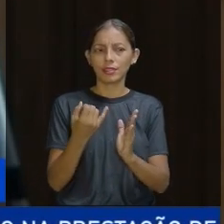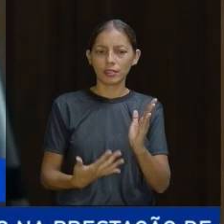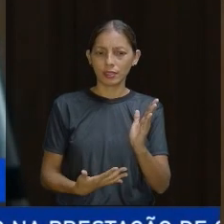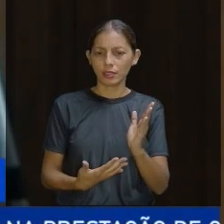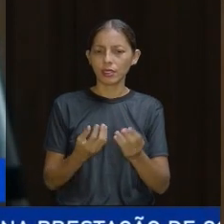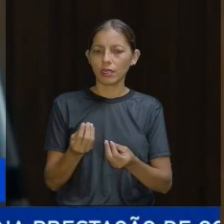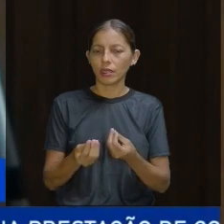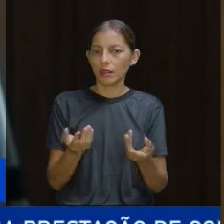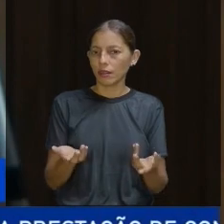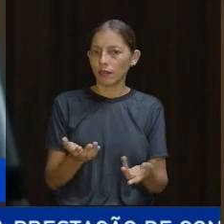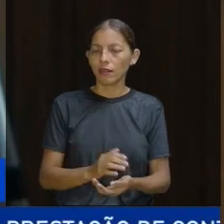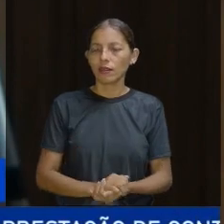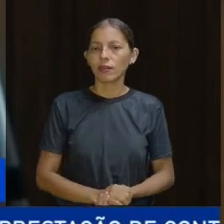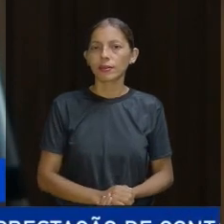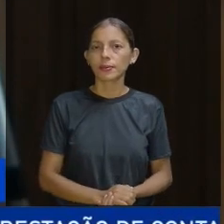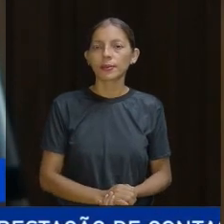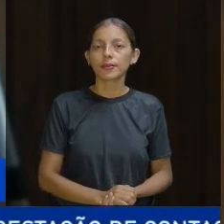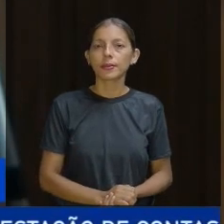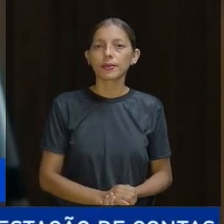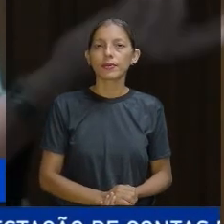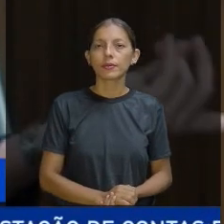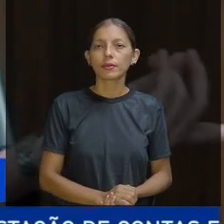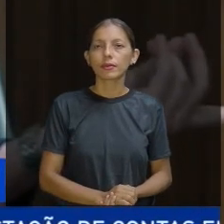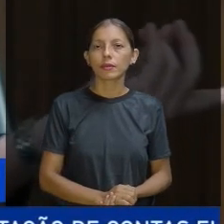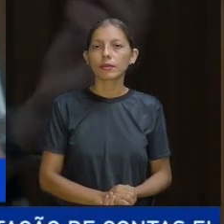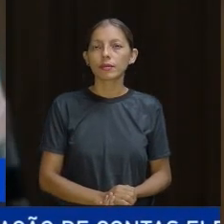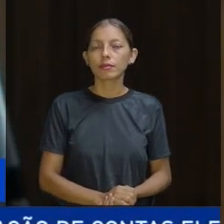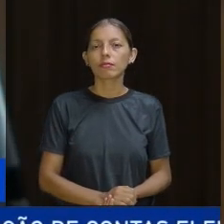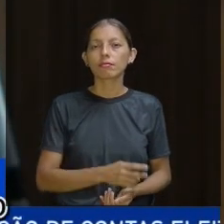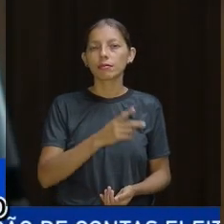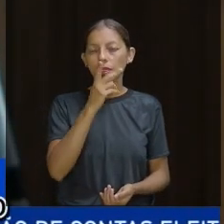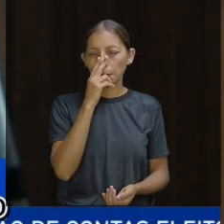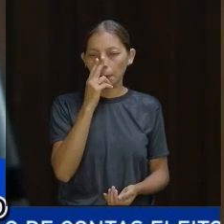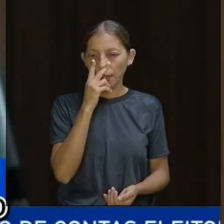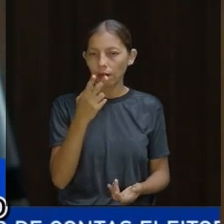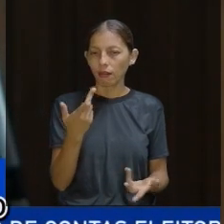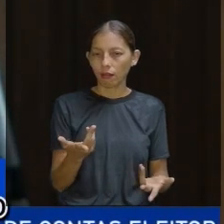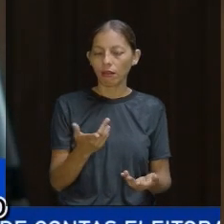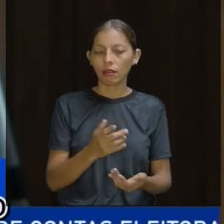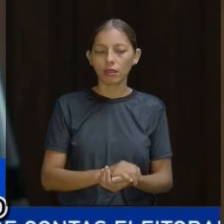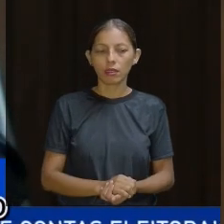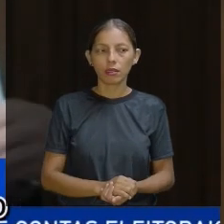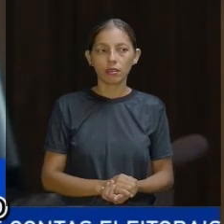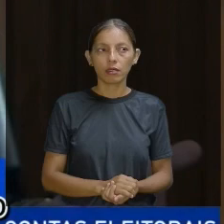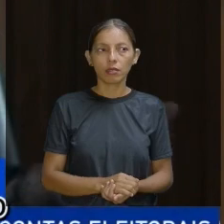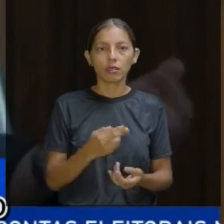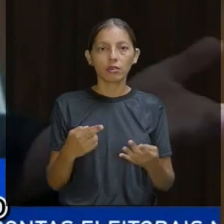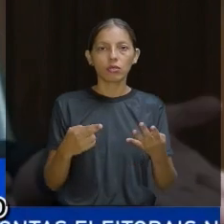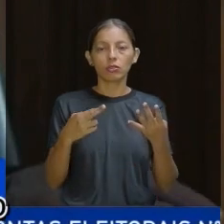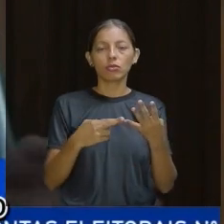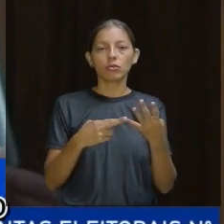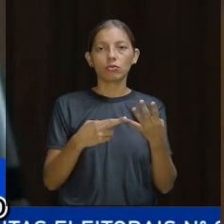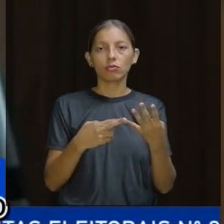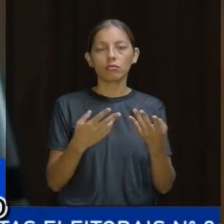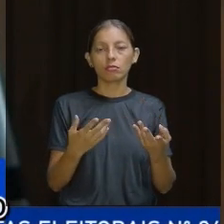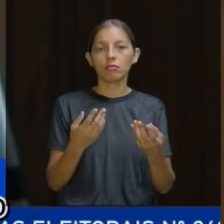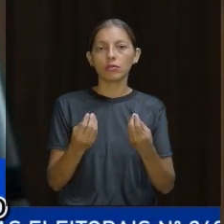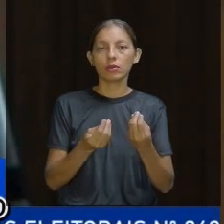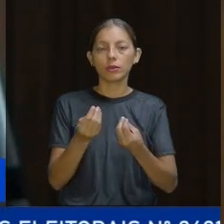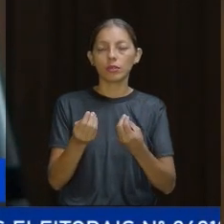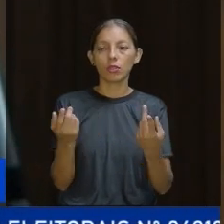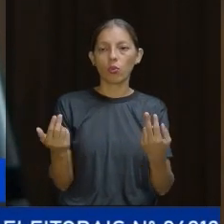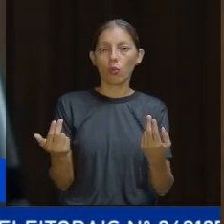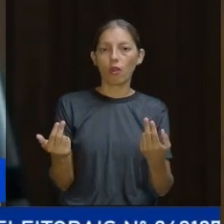unanimidade. Já teve situações em que formou a maioria num sentido, mesmo no segundo embargo, e já teve situações em que formou a maioria no outro sentido, mesmo no segundo